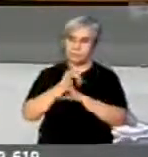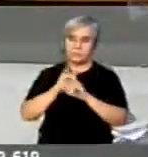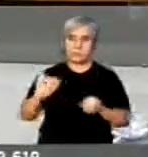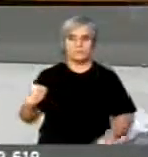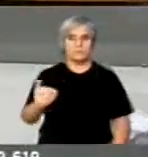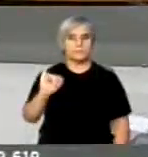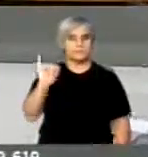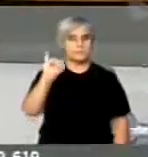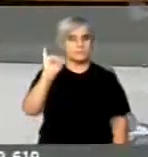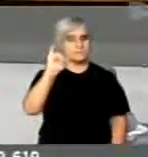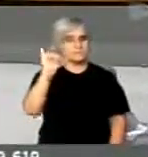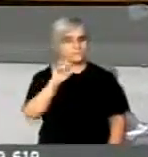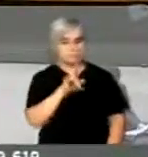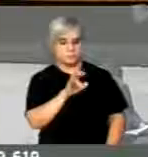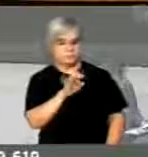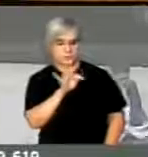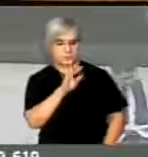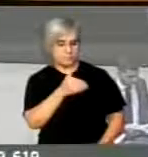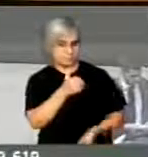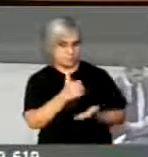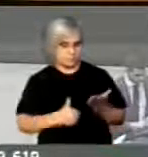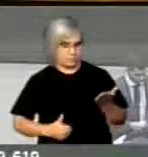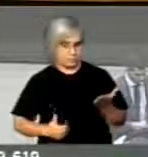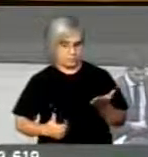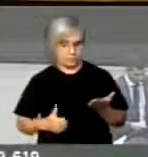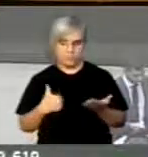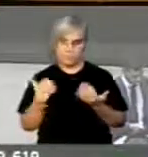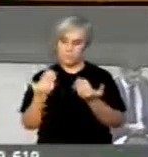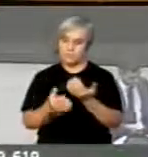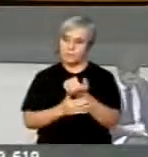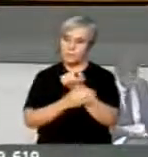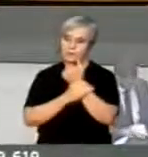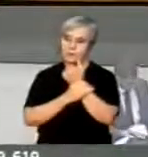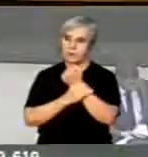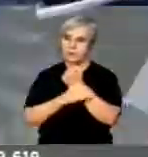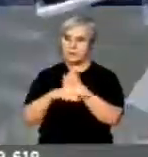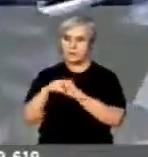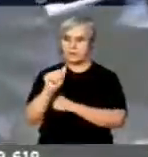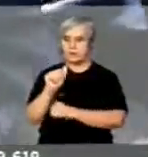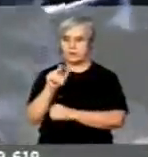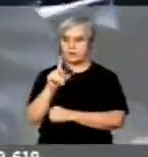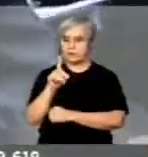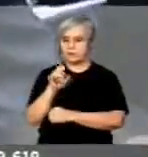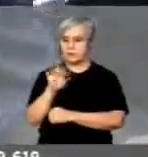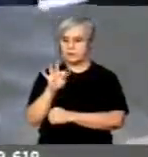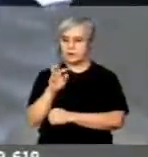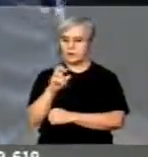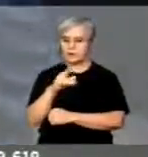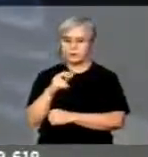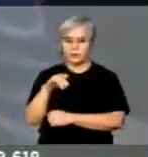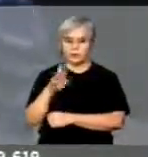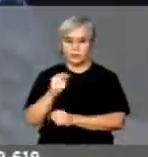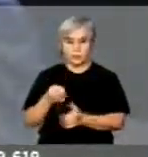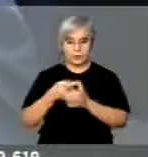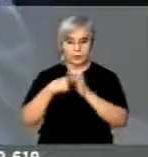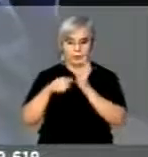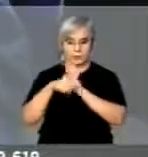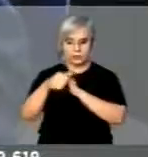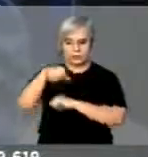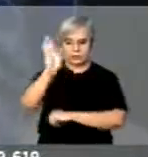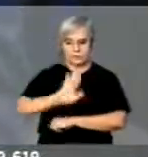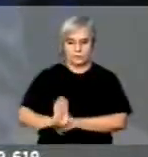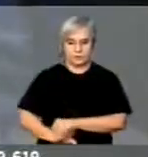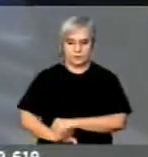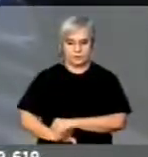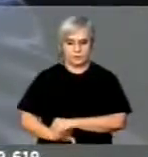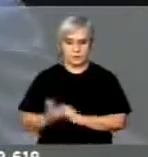a derrubada do veto, que garante exatamente a auditoria da dívida interna brasileira. A auditoria da